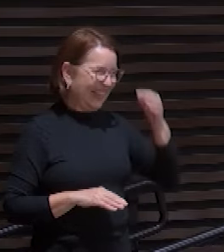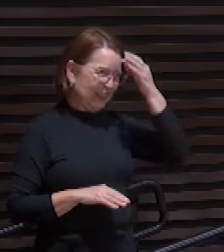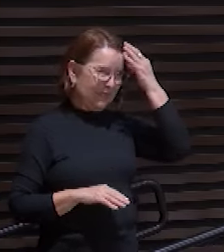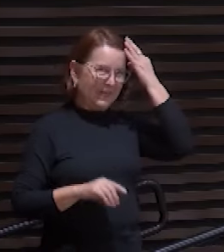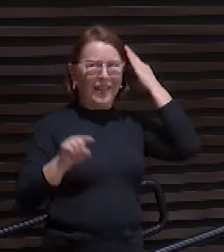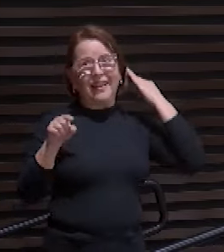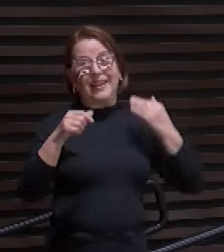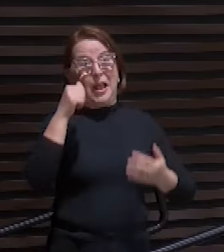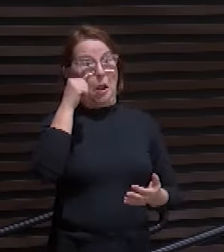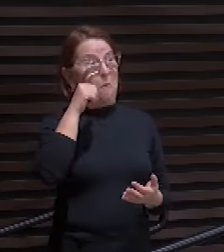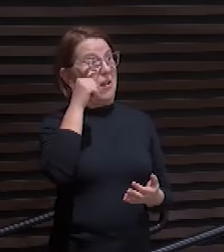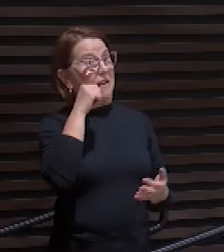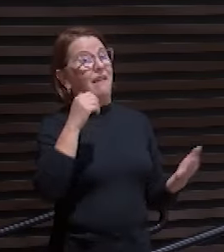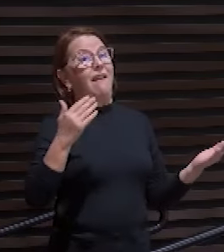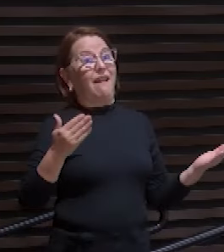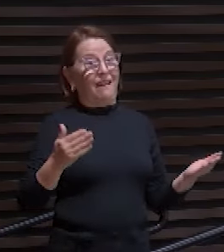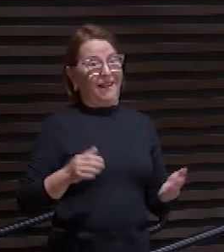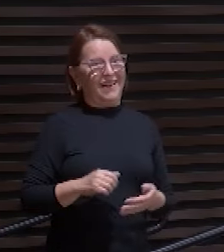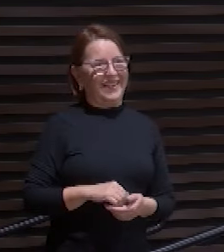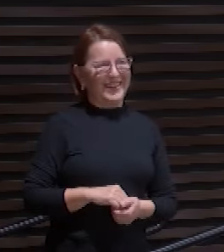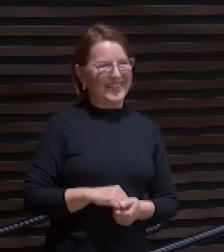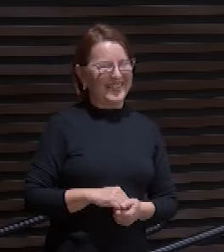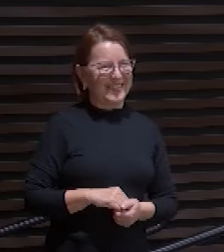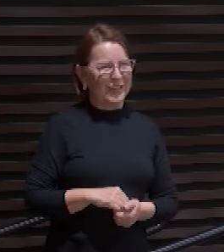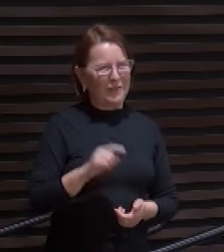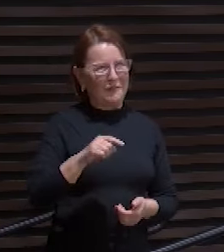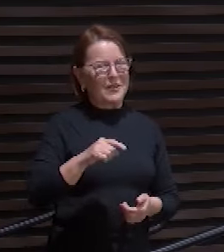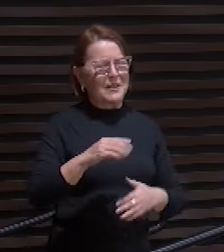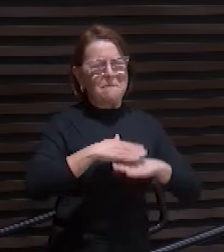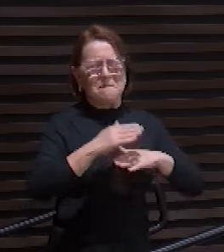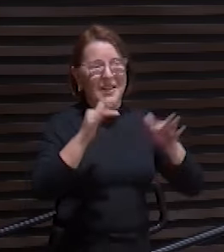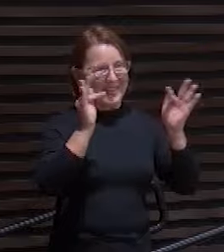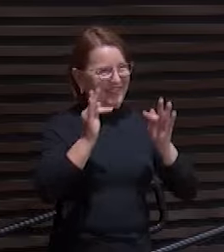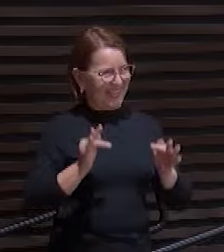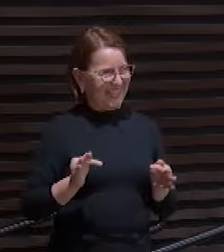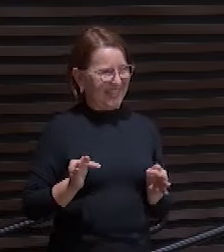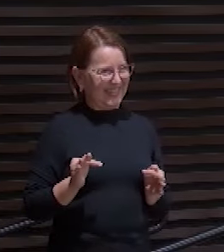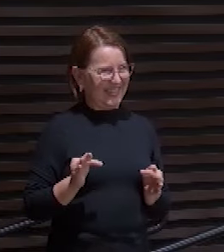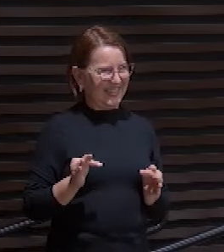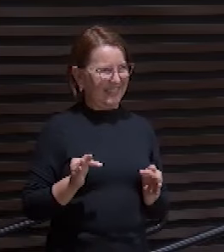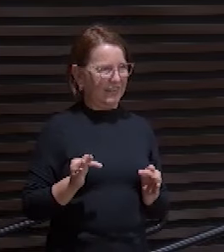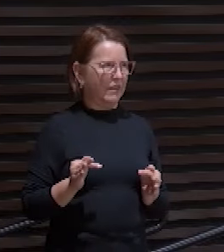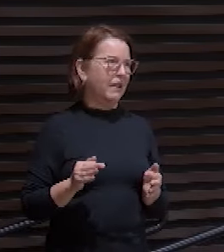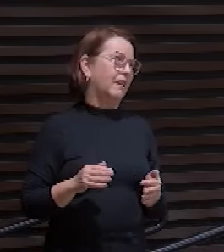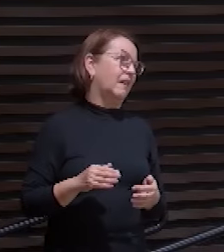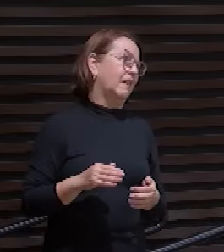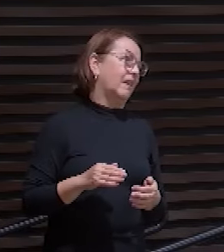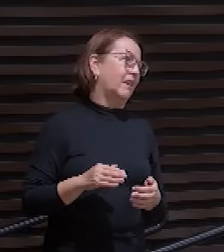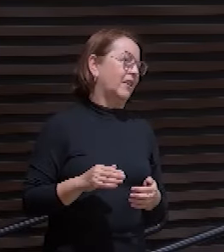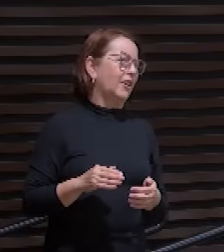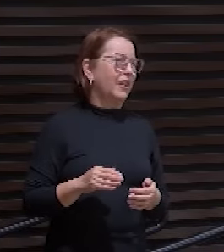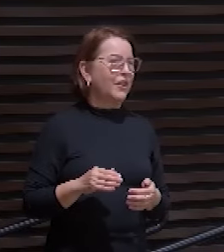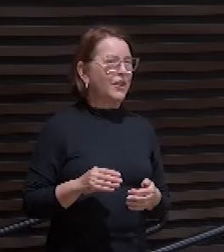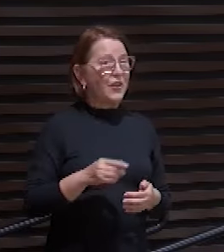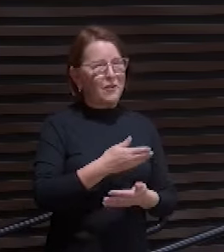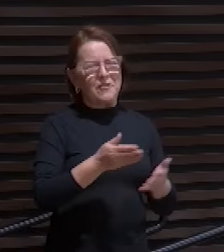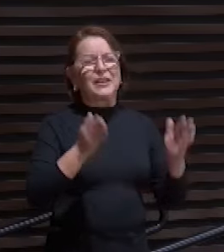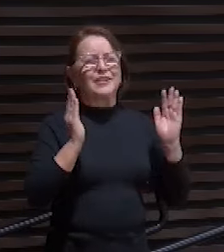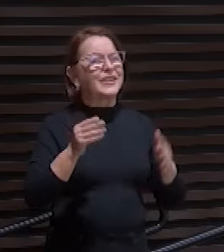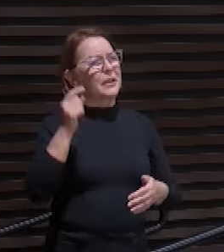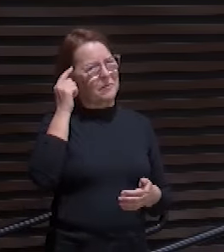Aquela mulher, você seria mais feliz, meu querido, minha querida? Já passou isso pela sua cabeça?